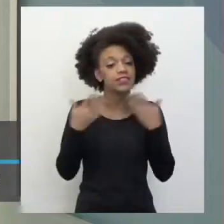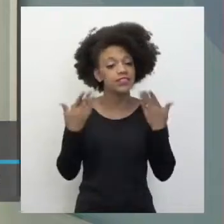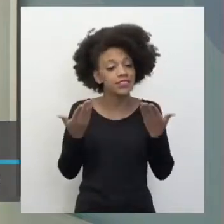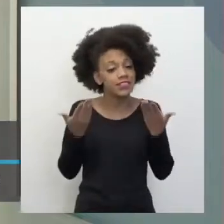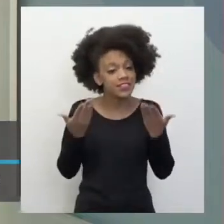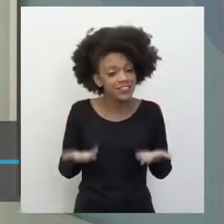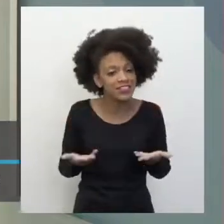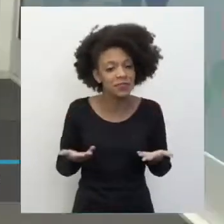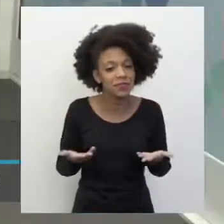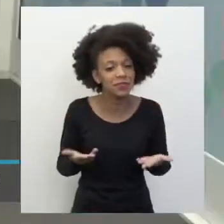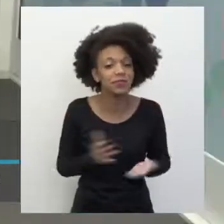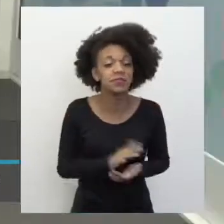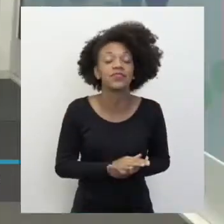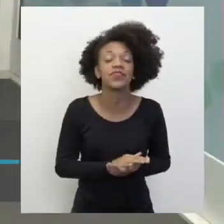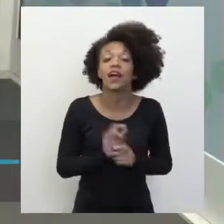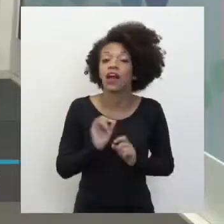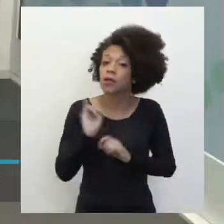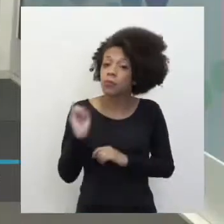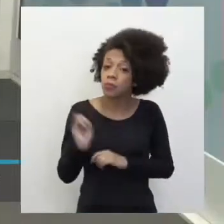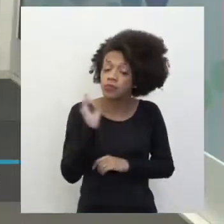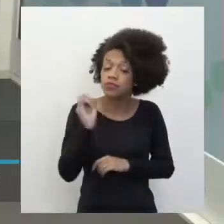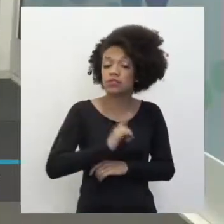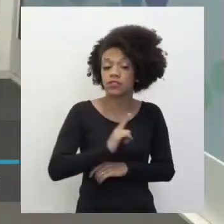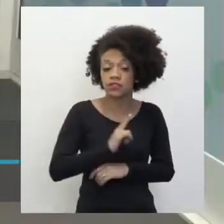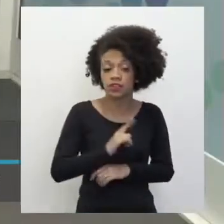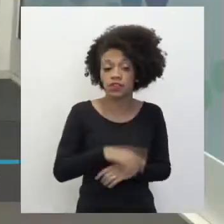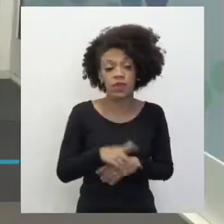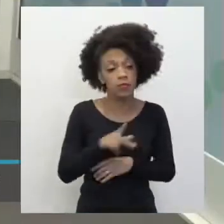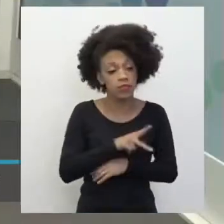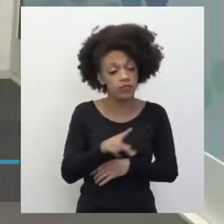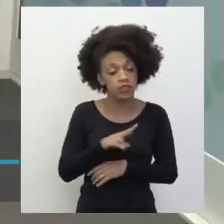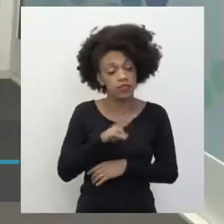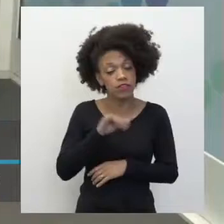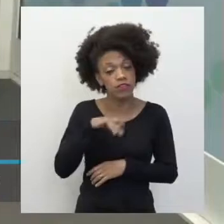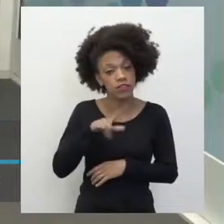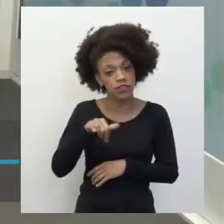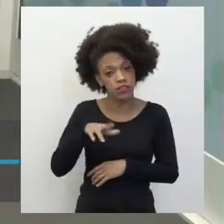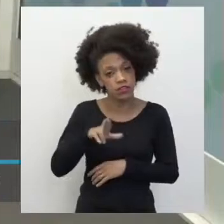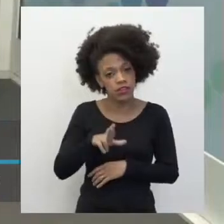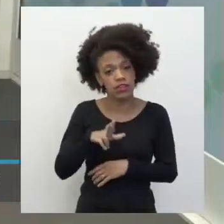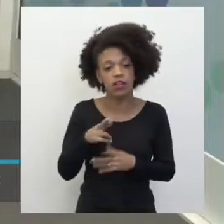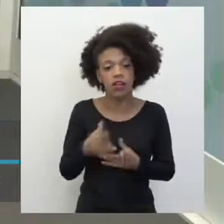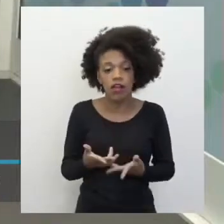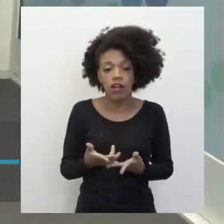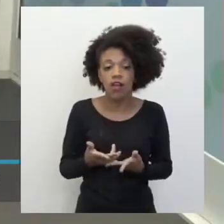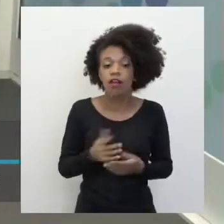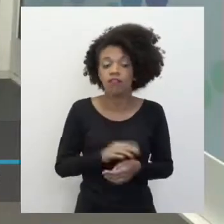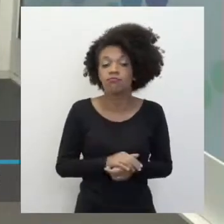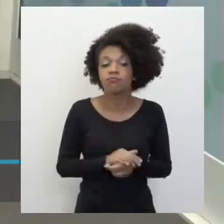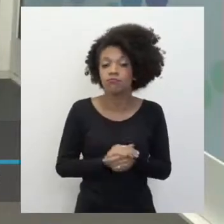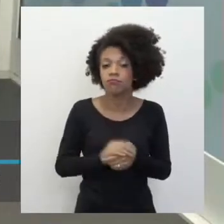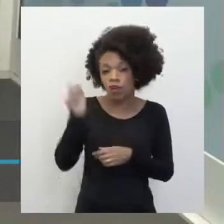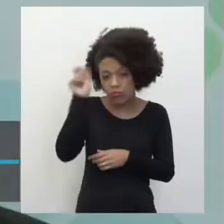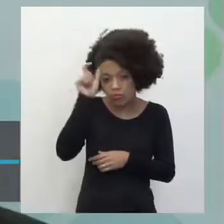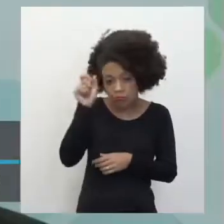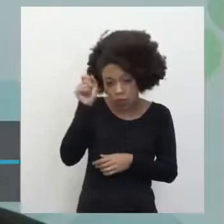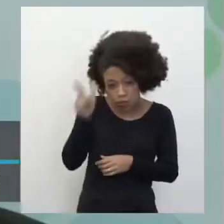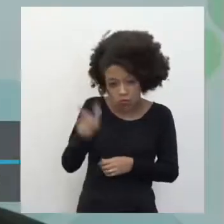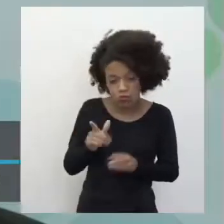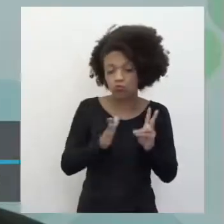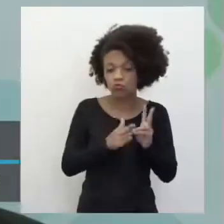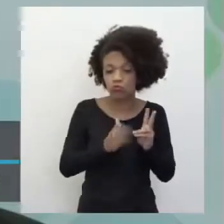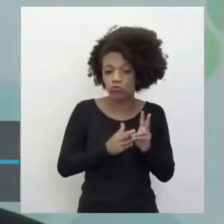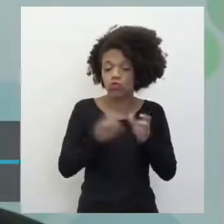qual a importância que tem, né? E a Provaldênia, completa o que você falou, Déia. É próprio da cultura indígena explicar fenômenos